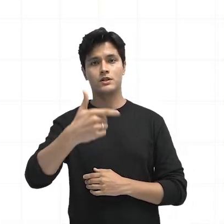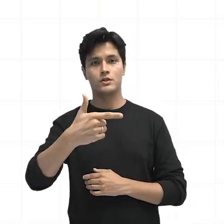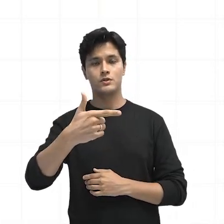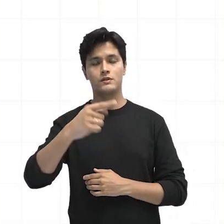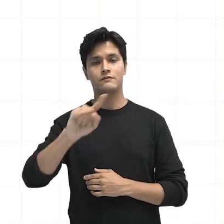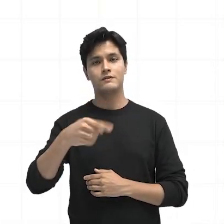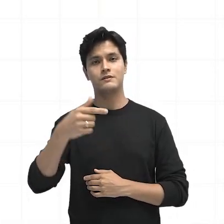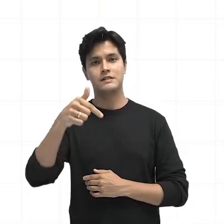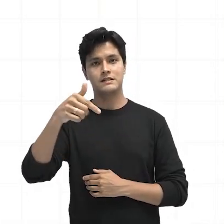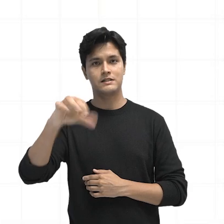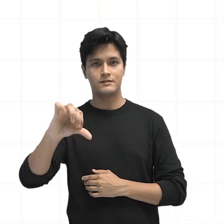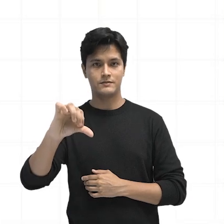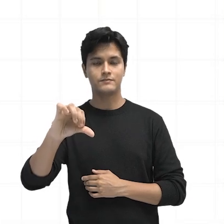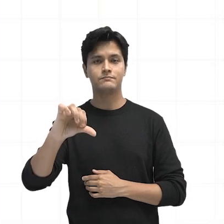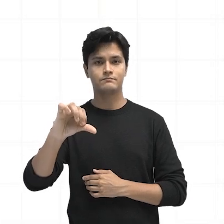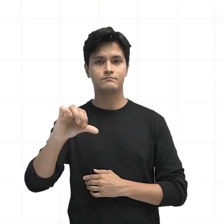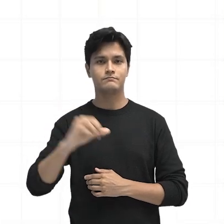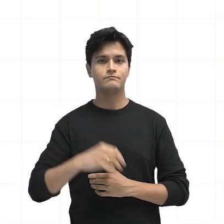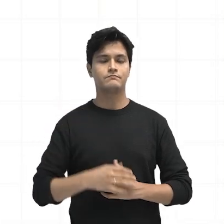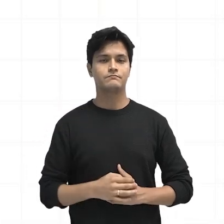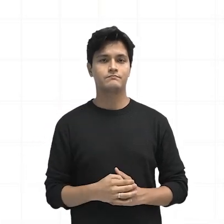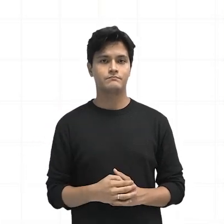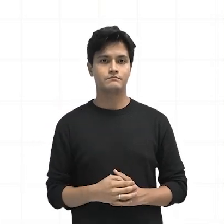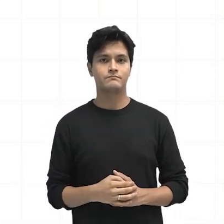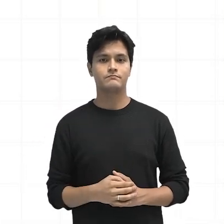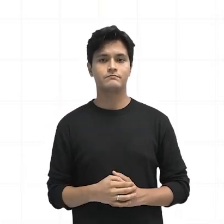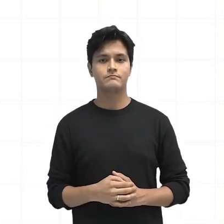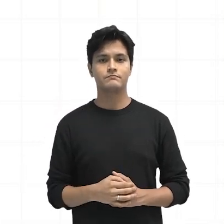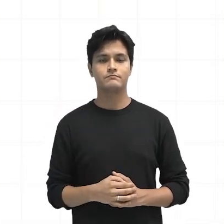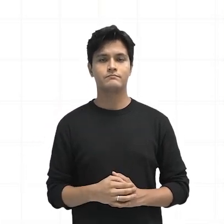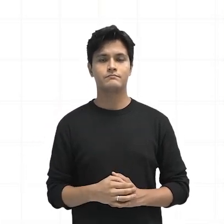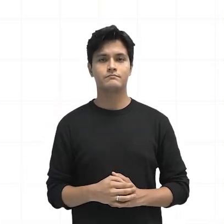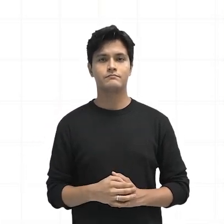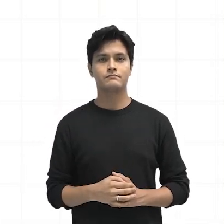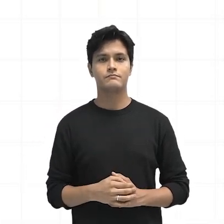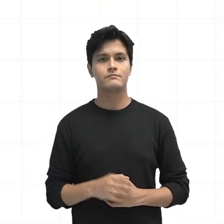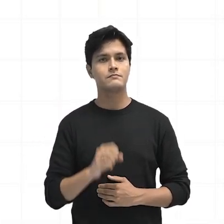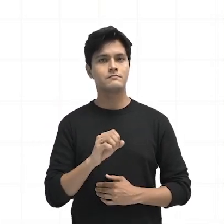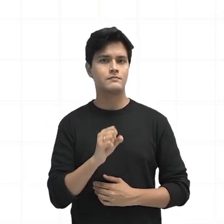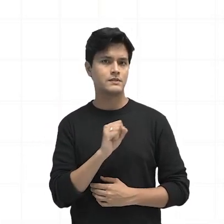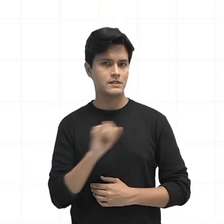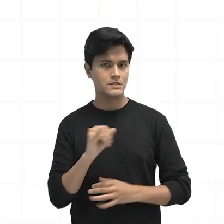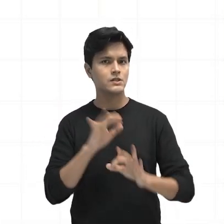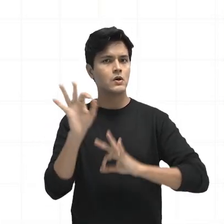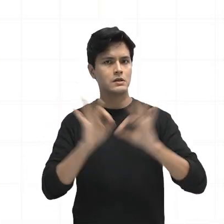32,79. Fica fácil, pessoal, organizar assim, ó, porque em cada um dos